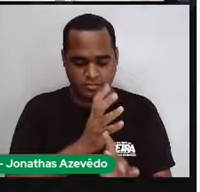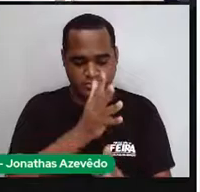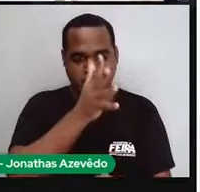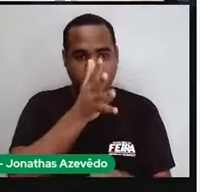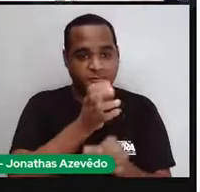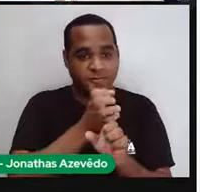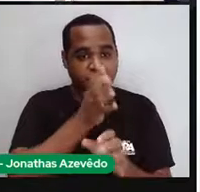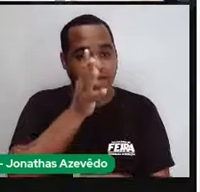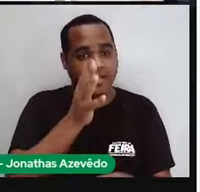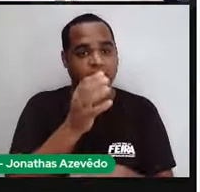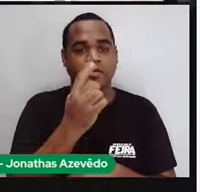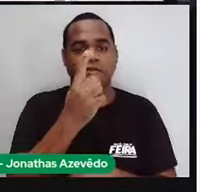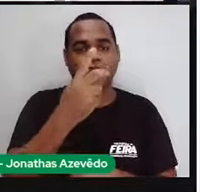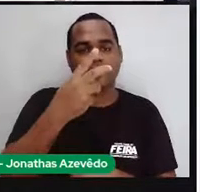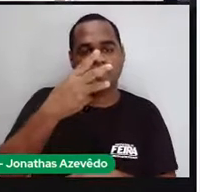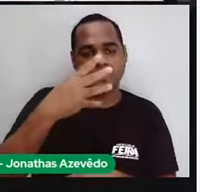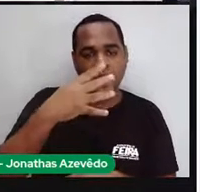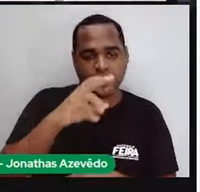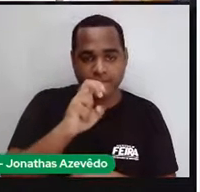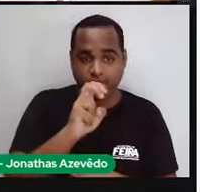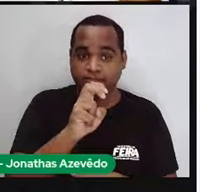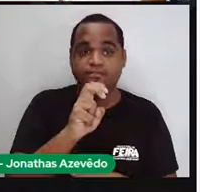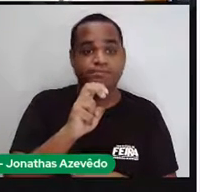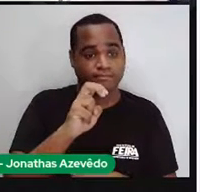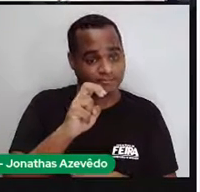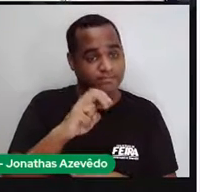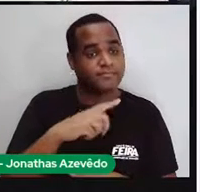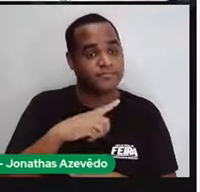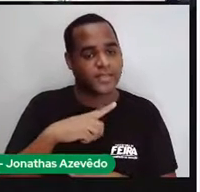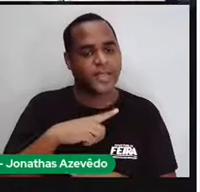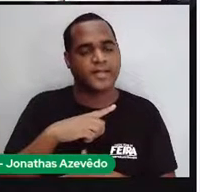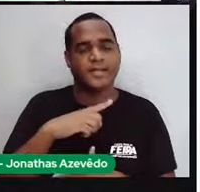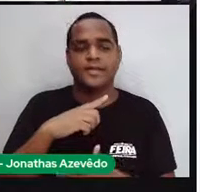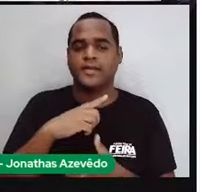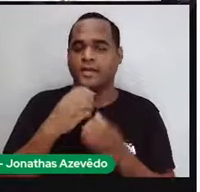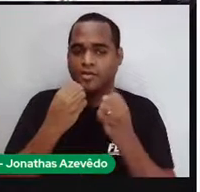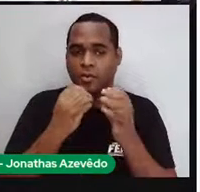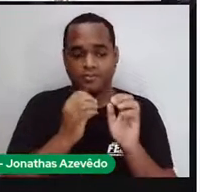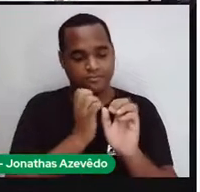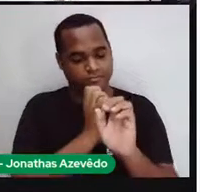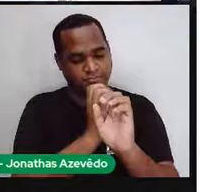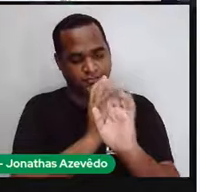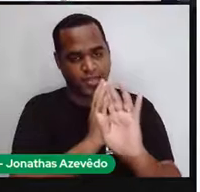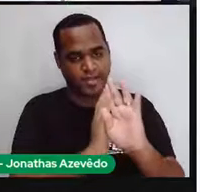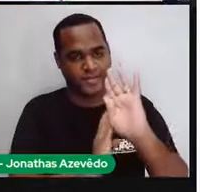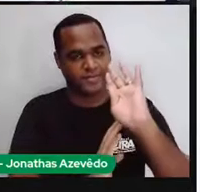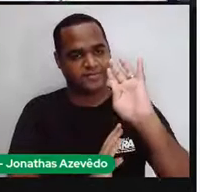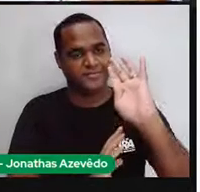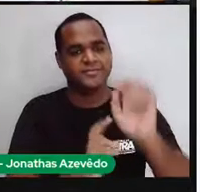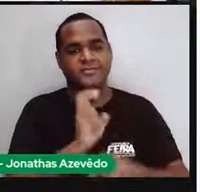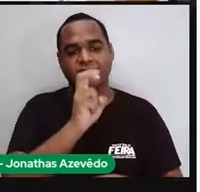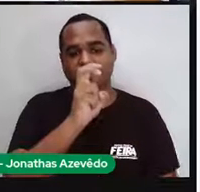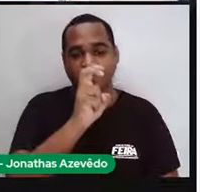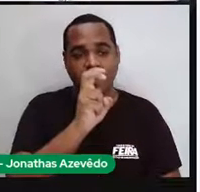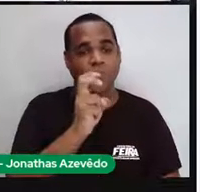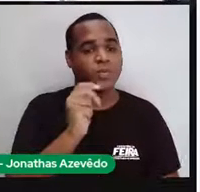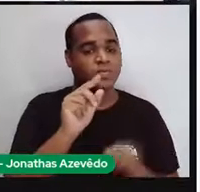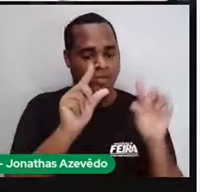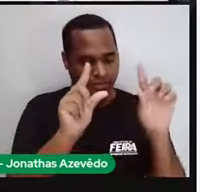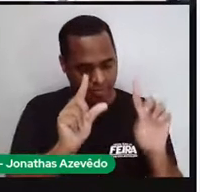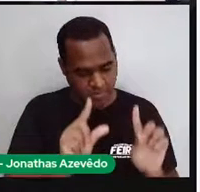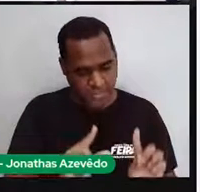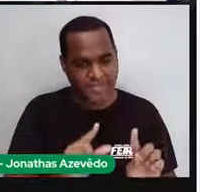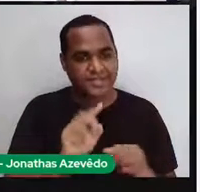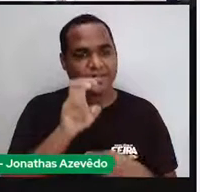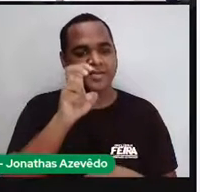tem uma duas três quatro cinco ainda continua sendo fileirinhas com 5